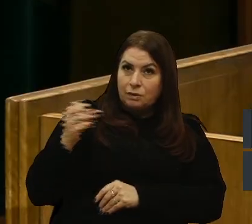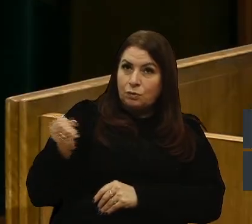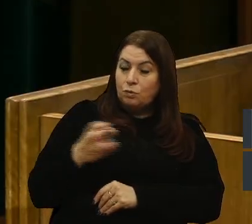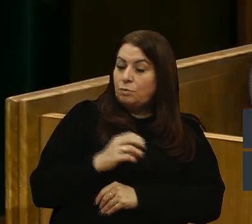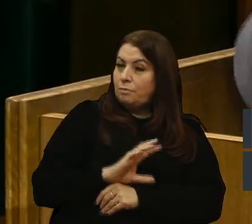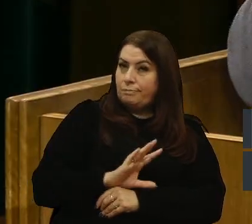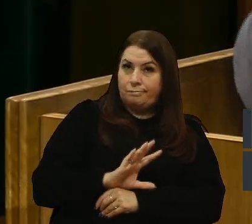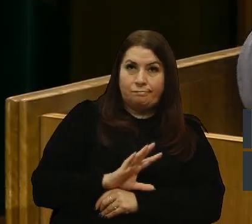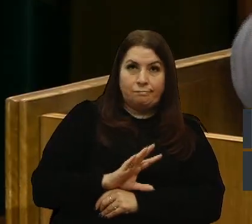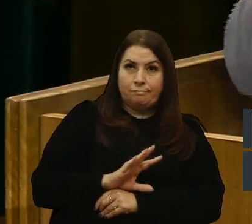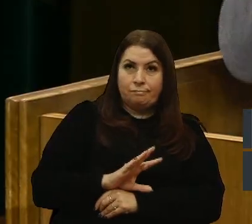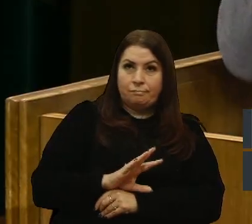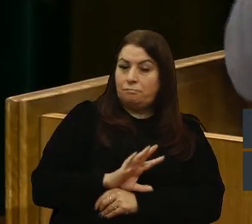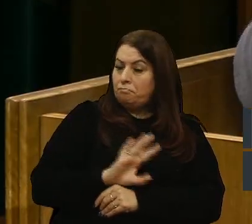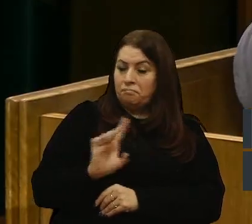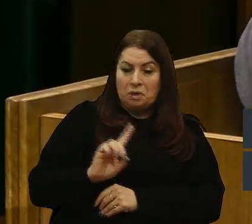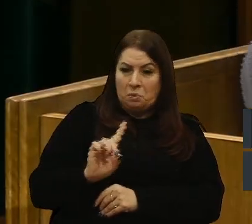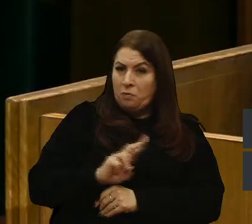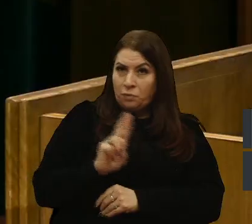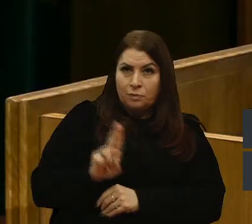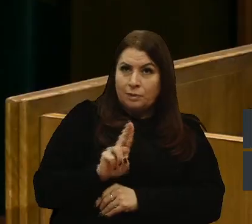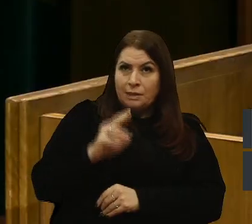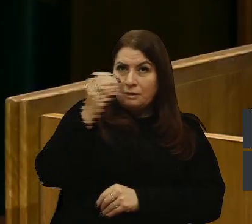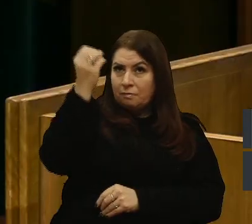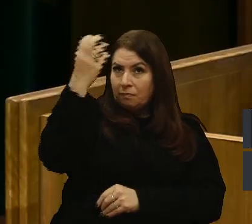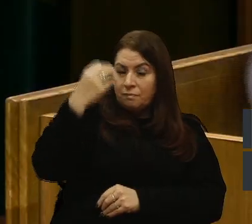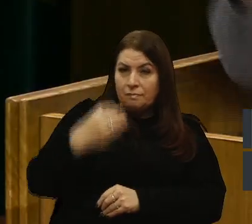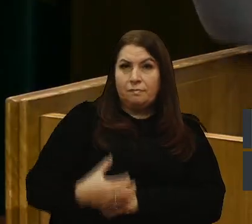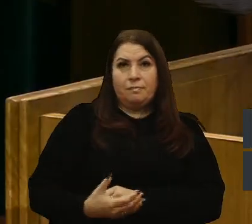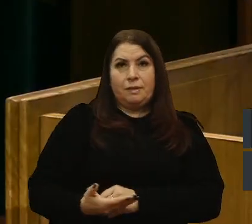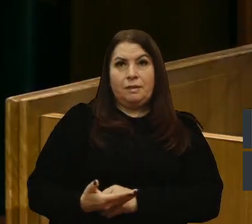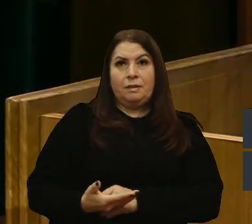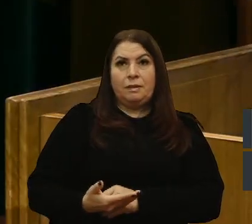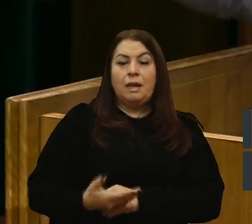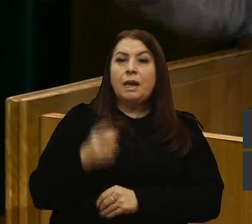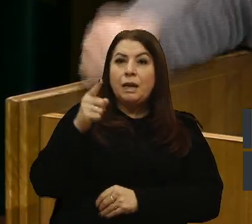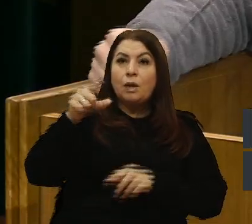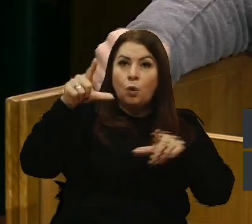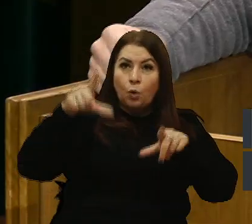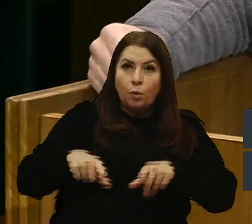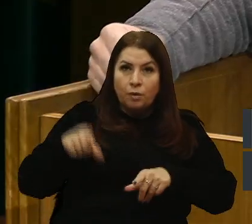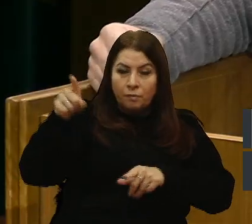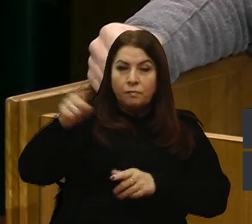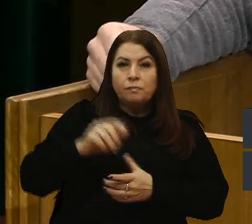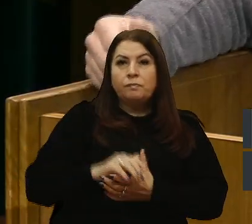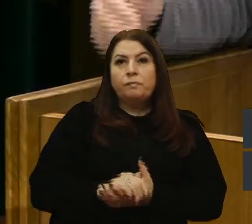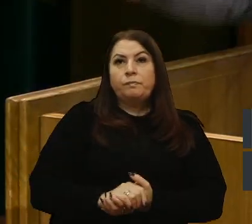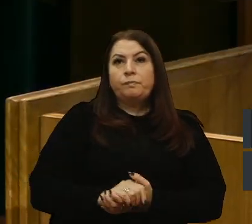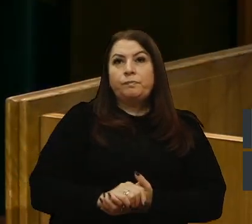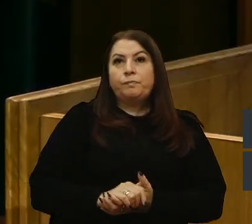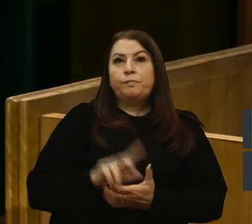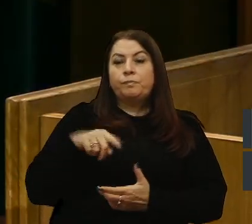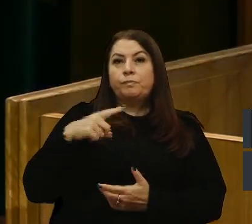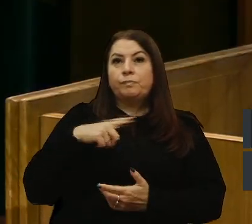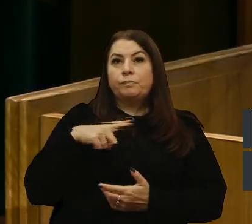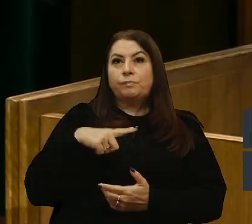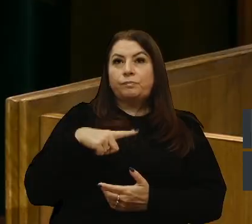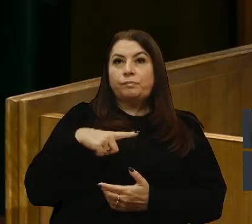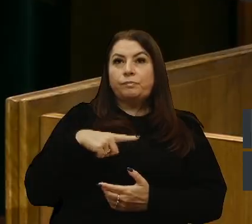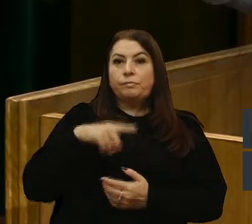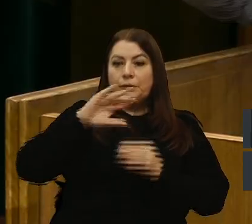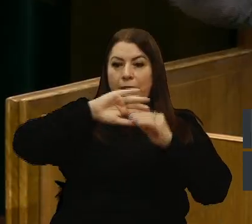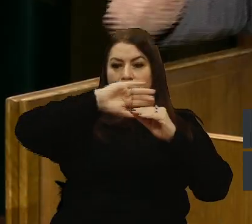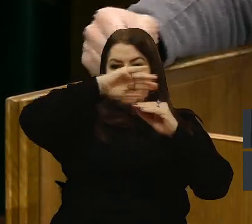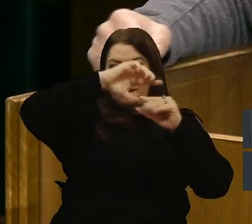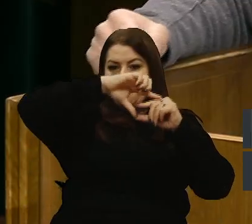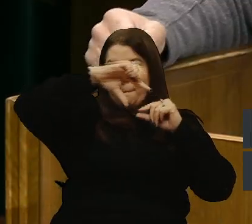atualizada. Não devem ser utilizados semáforos. Ali naquele local, nós tínhamos que ter colocado uma passarela